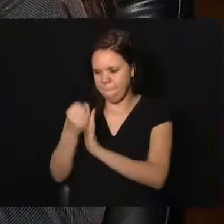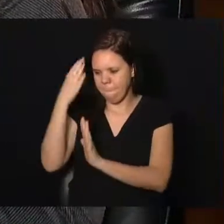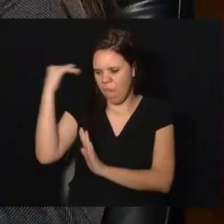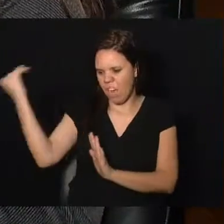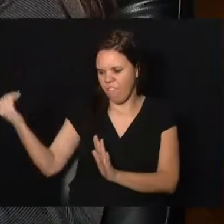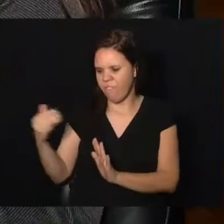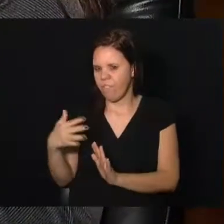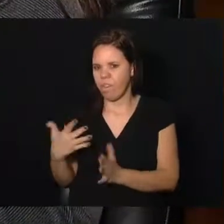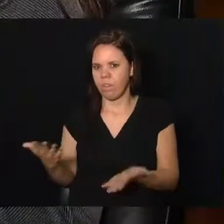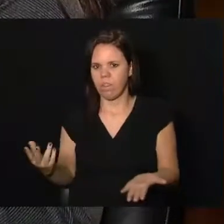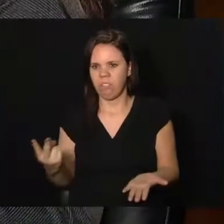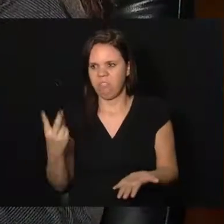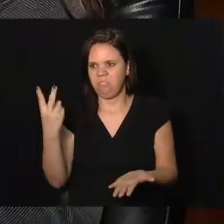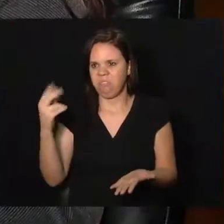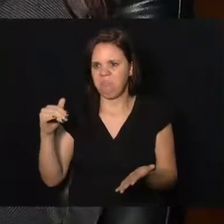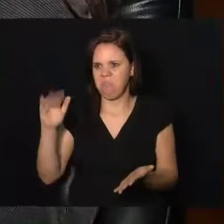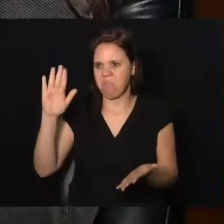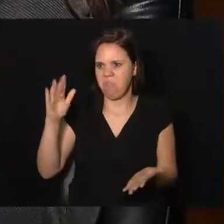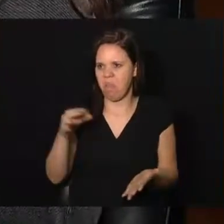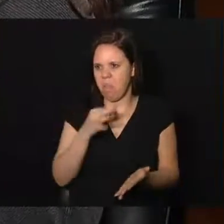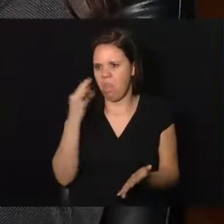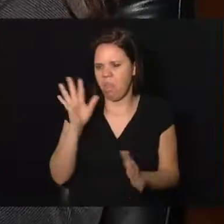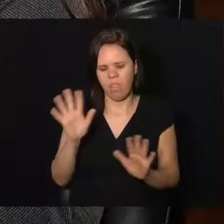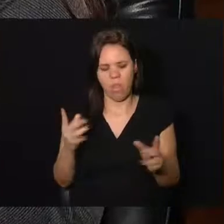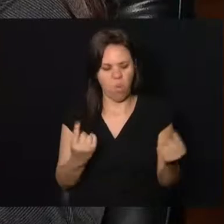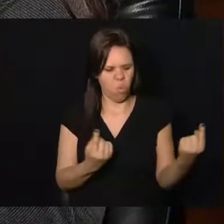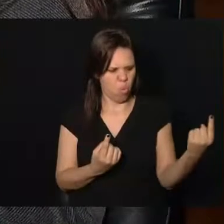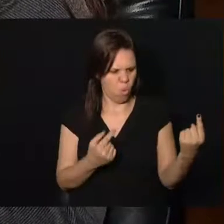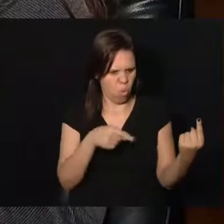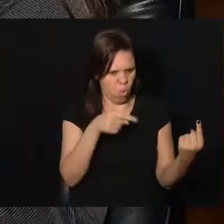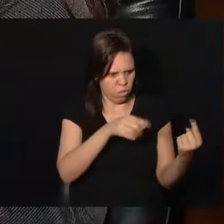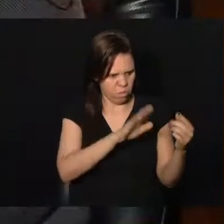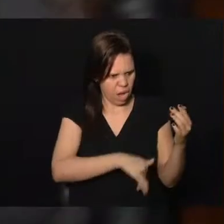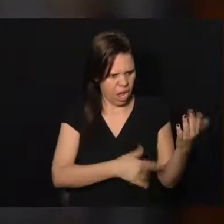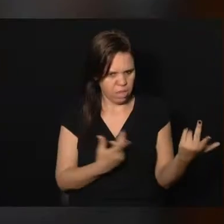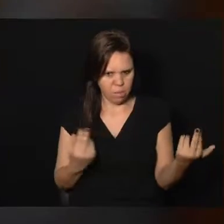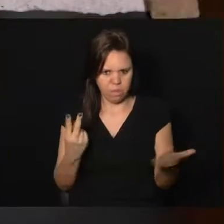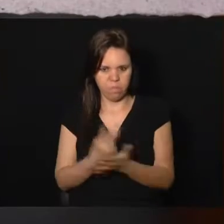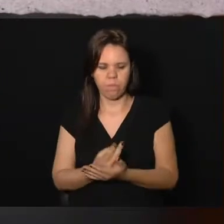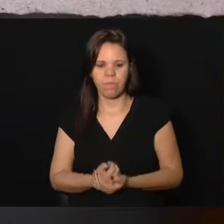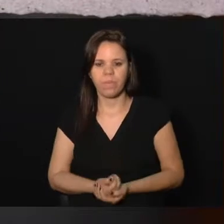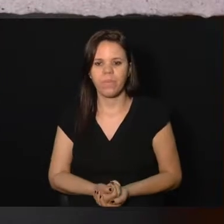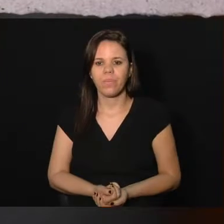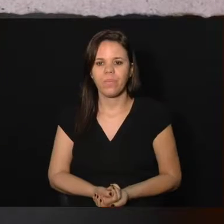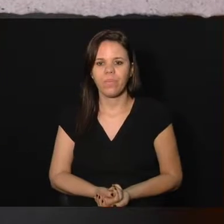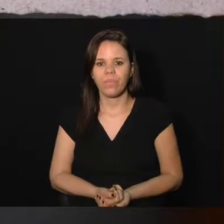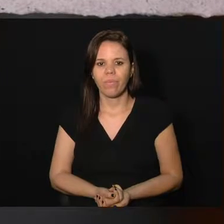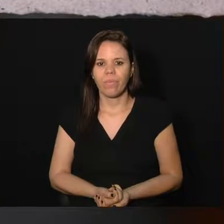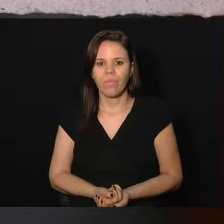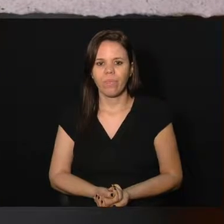algum valor a maior, sendo que no fundo os dois sabões vão lavar roupa.